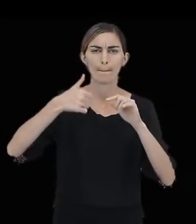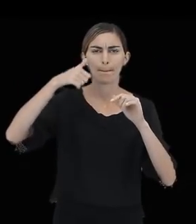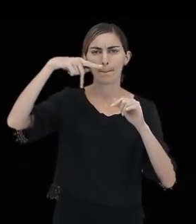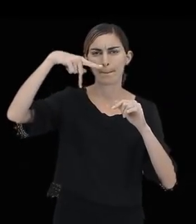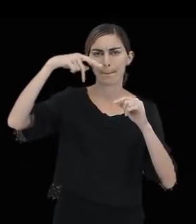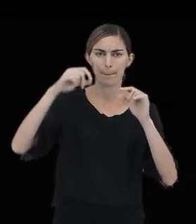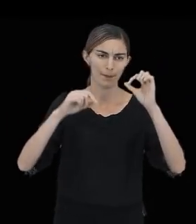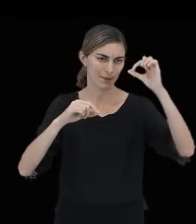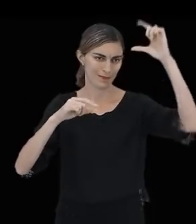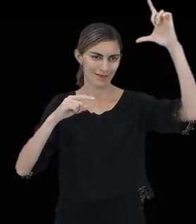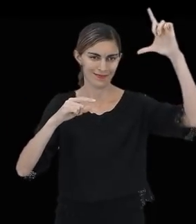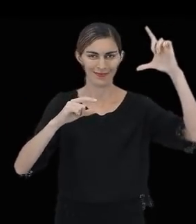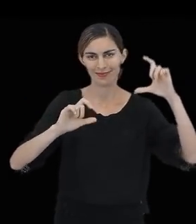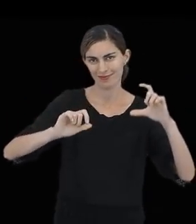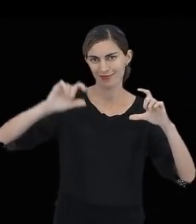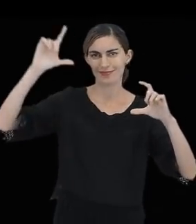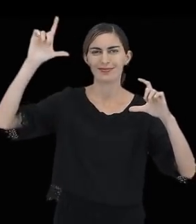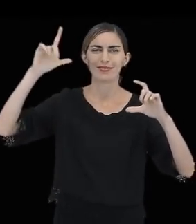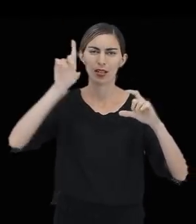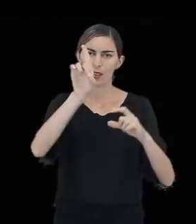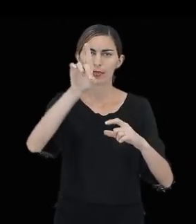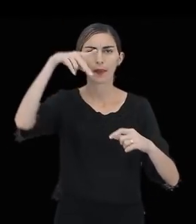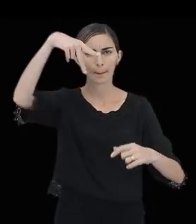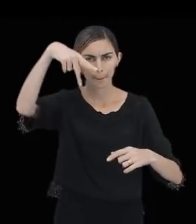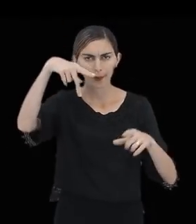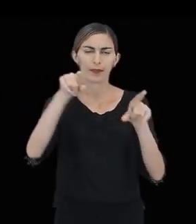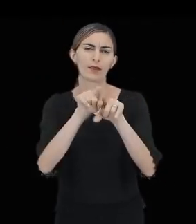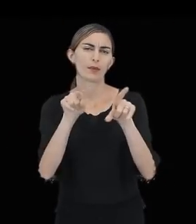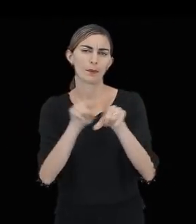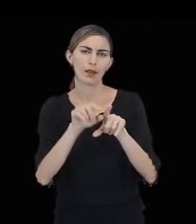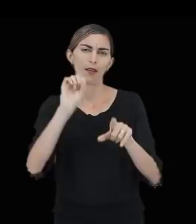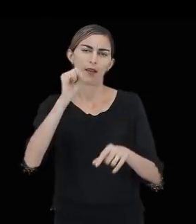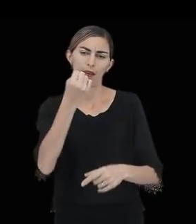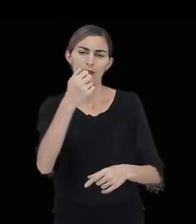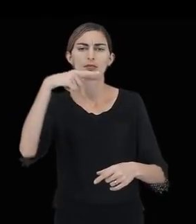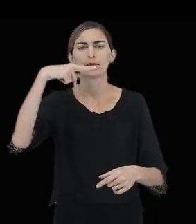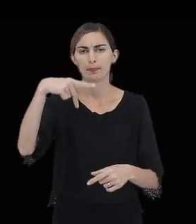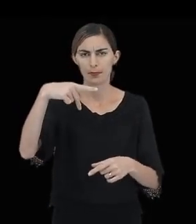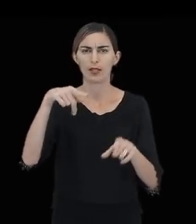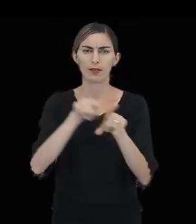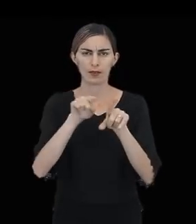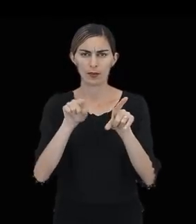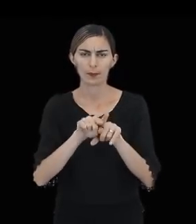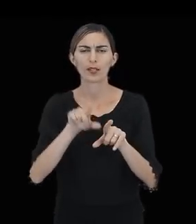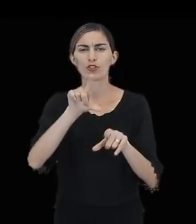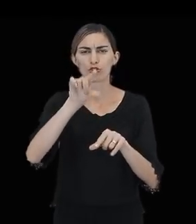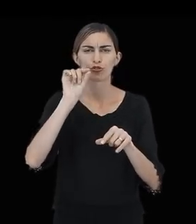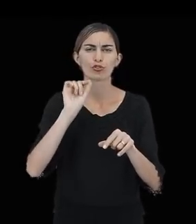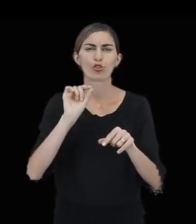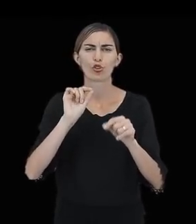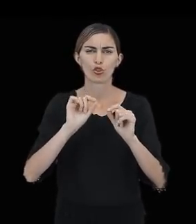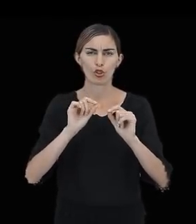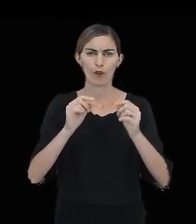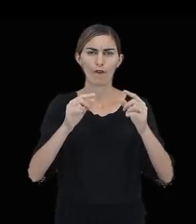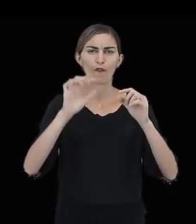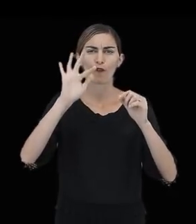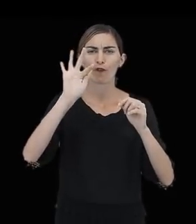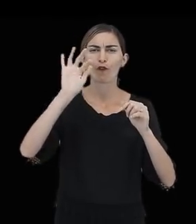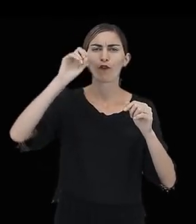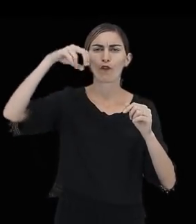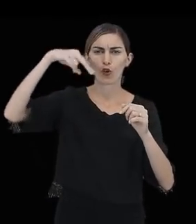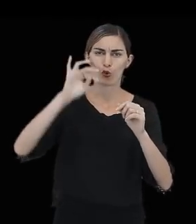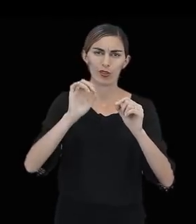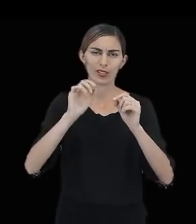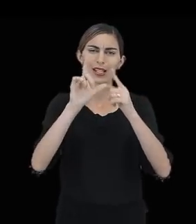polegadas, DP, que é bastante utilizada, na verdade é a mais utilizada, e SP aqui é para definição do tamanho de fonte,